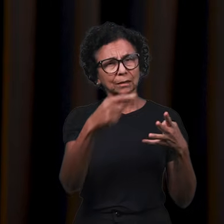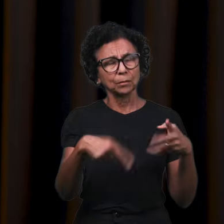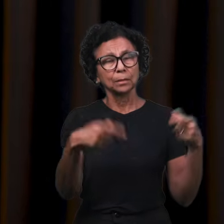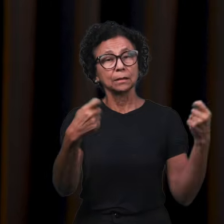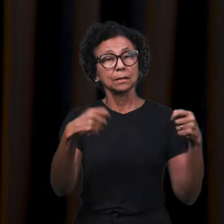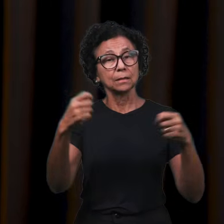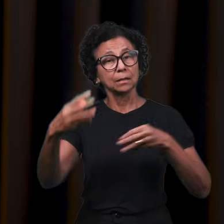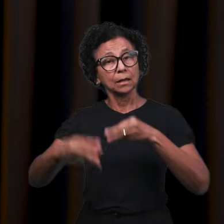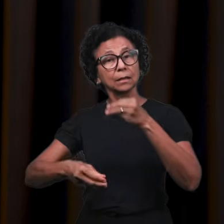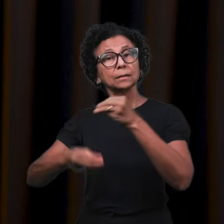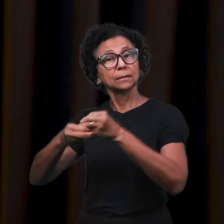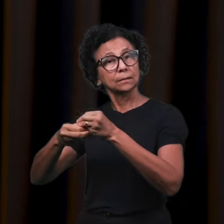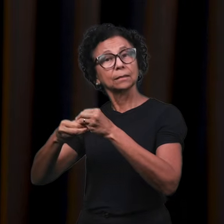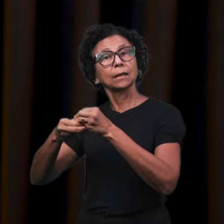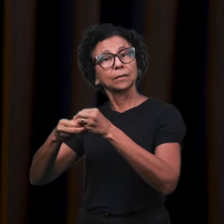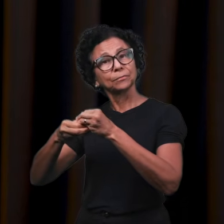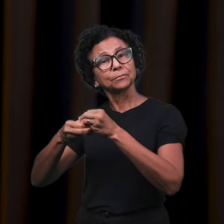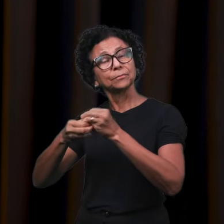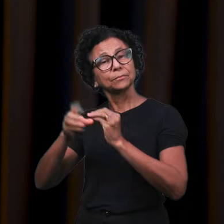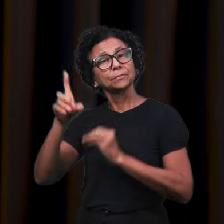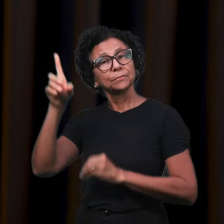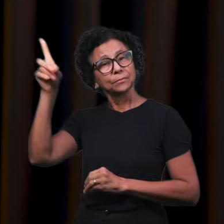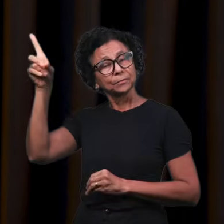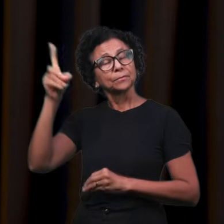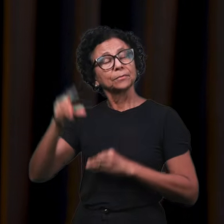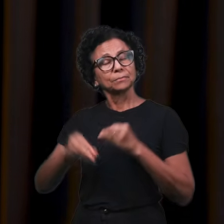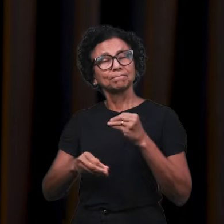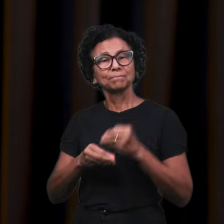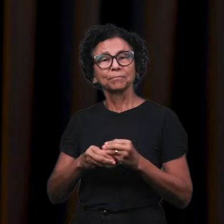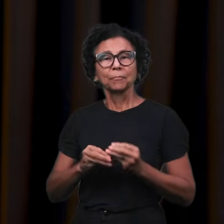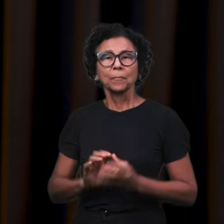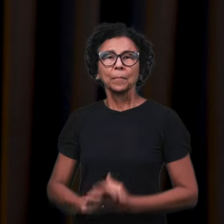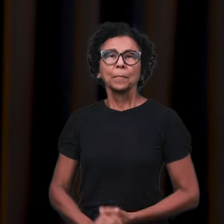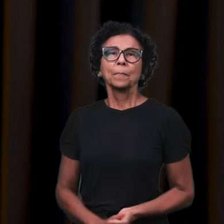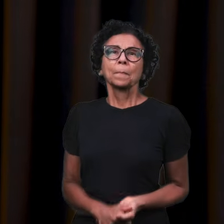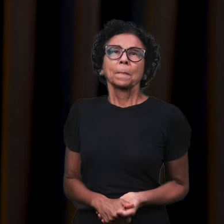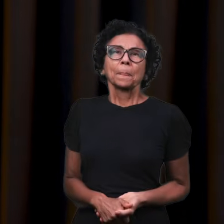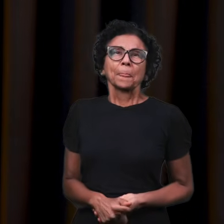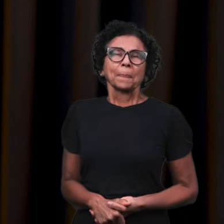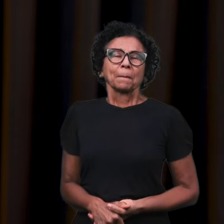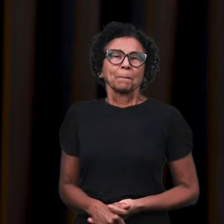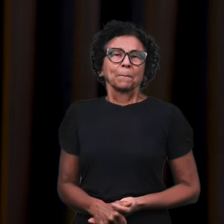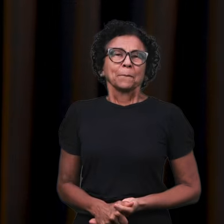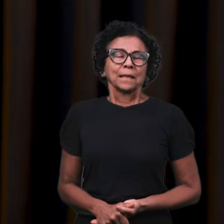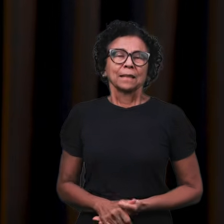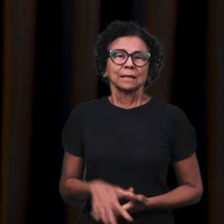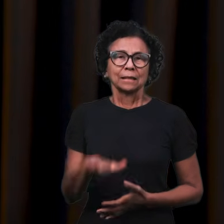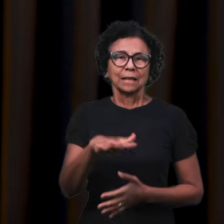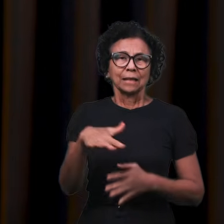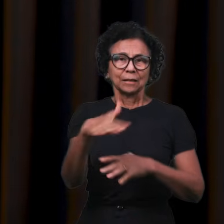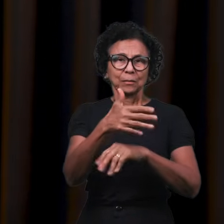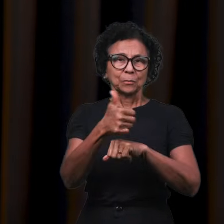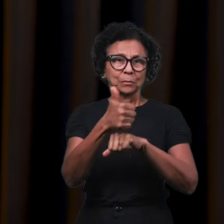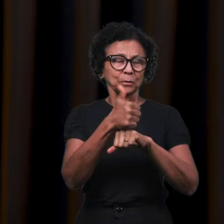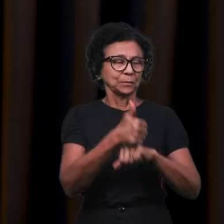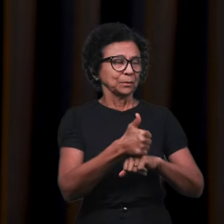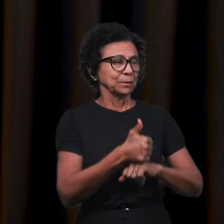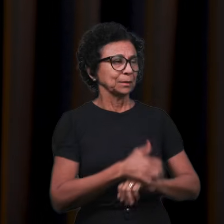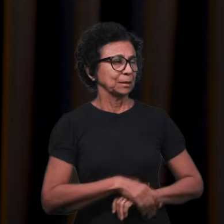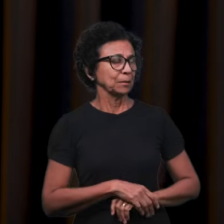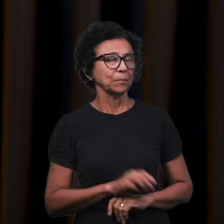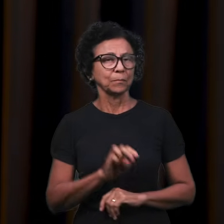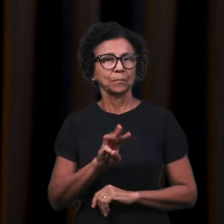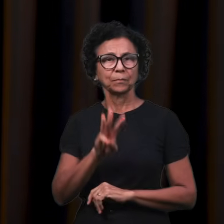necessidades, vos serão acrescentadas. Falando sobre a vida profissional, nosso irmão Wagner, que está aqui